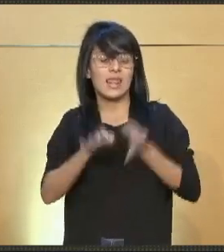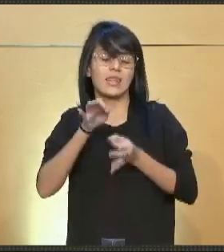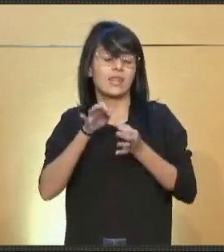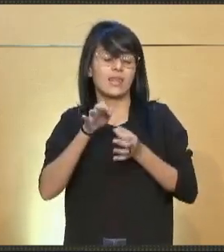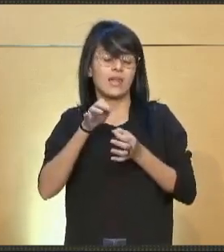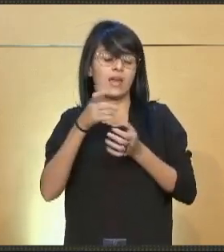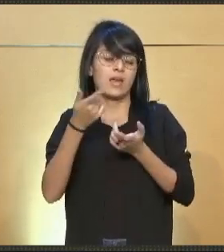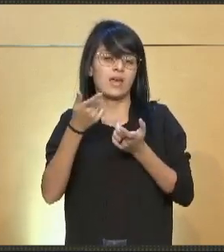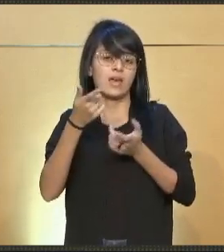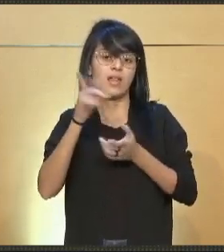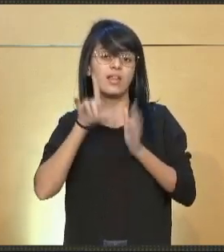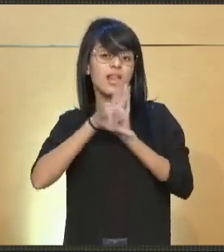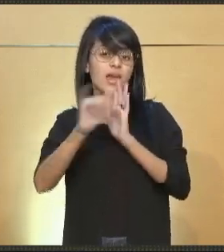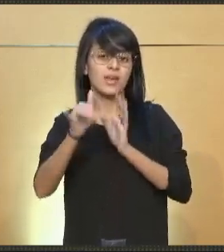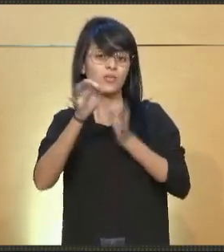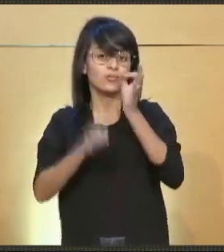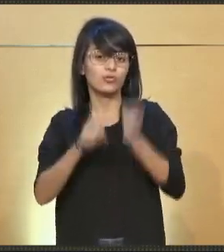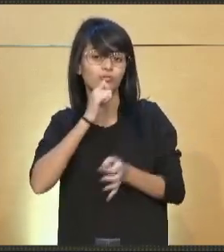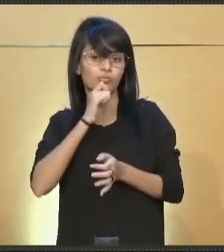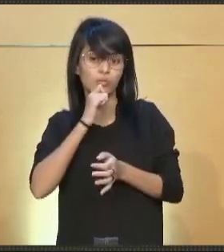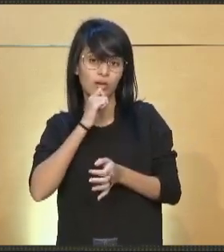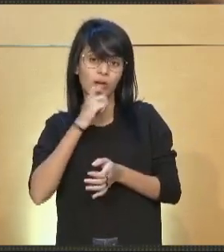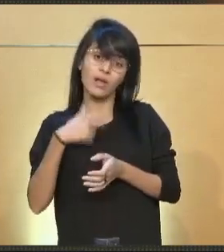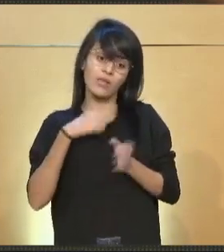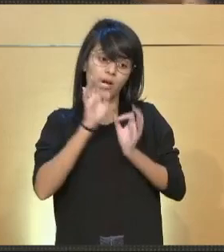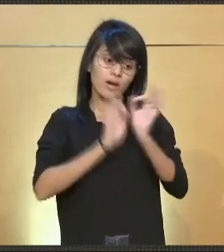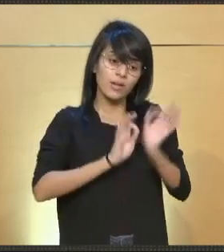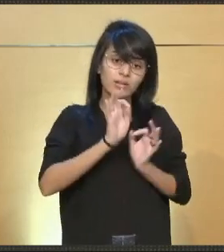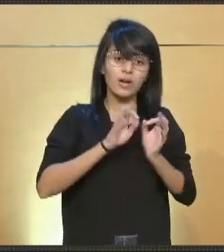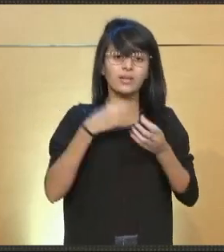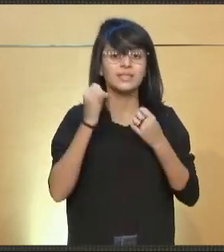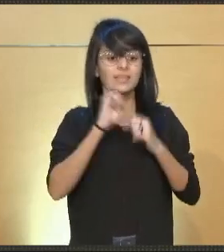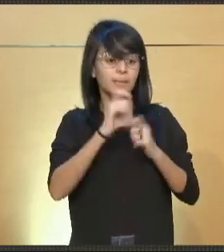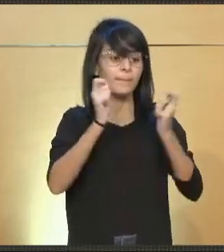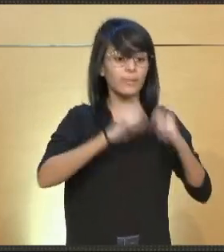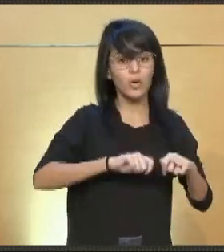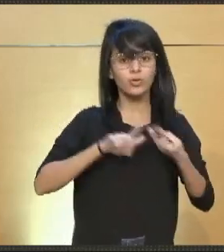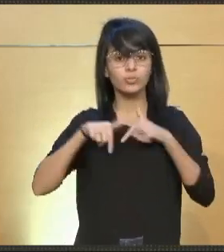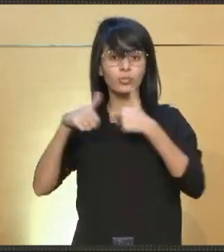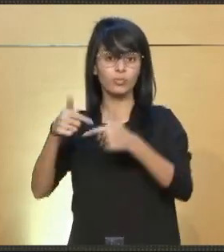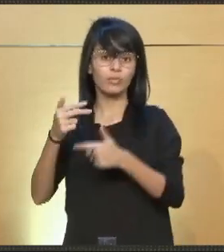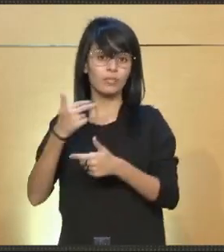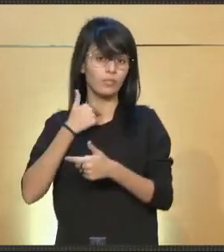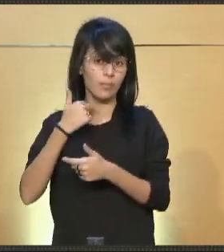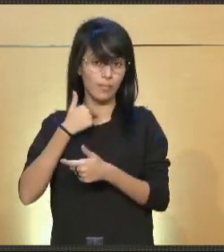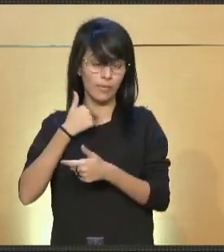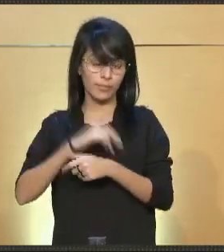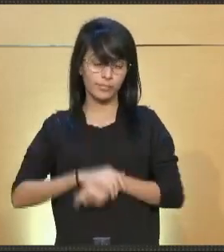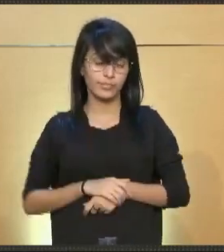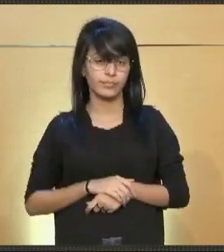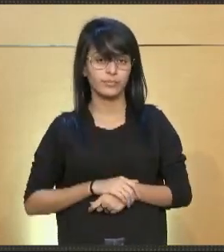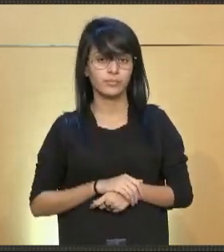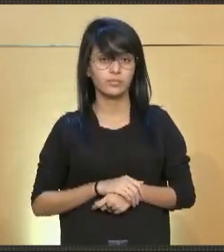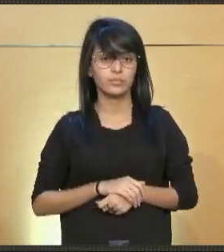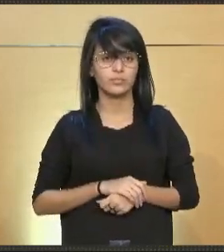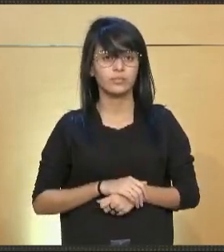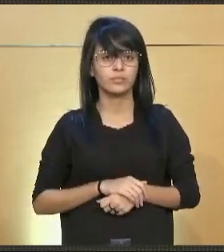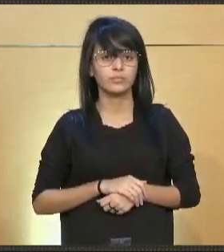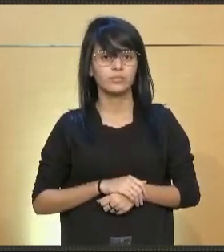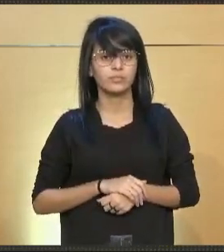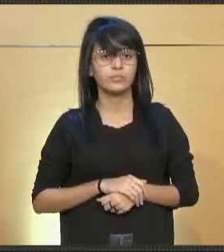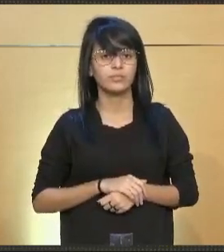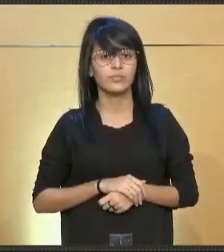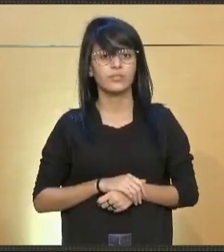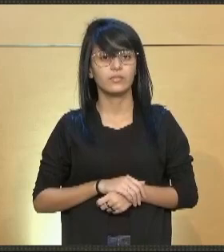organizar o que se pode ou o que não se pode fazer dentro de uma sociedade. Então, Deus vai organizar a sociedade a partir